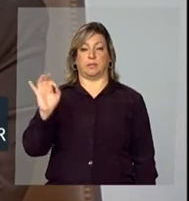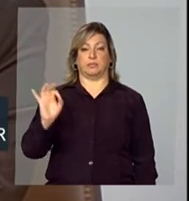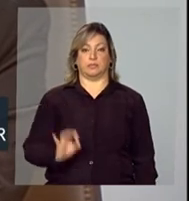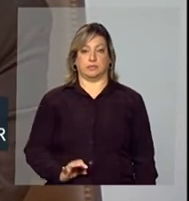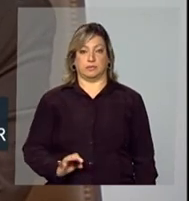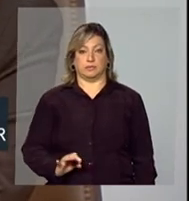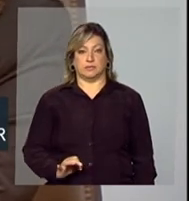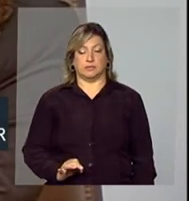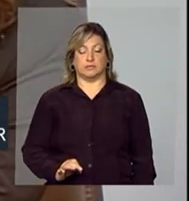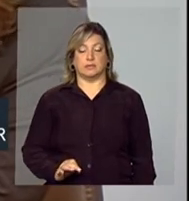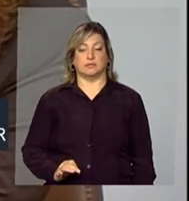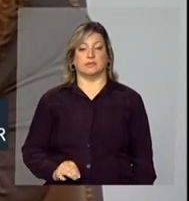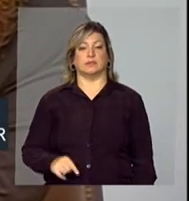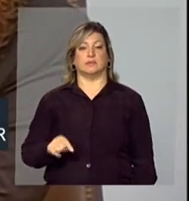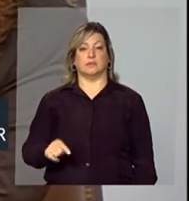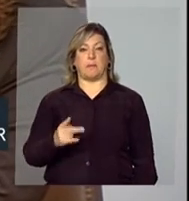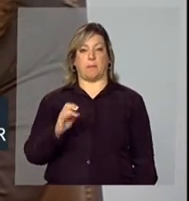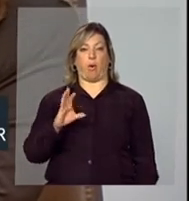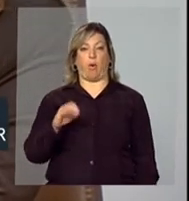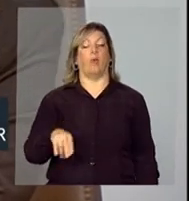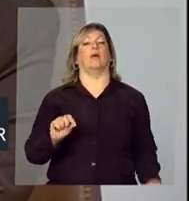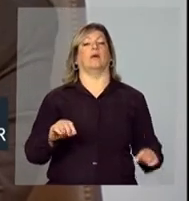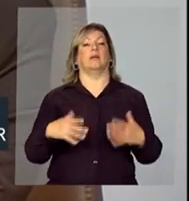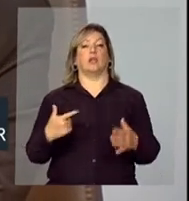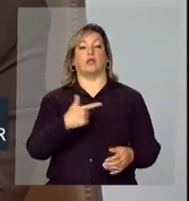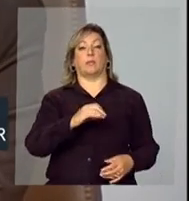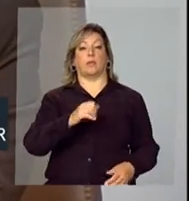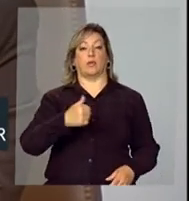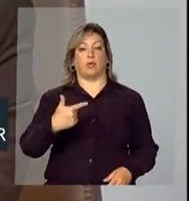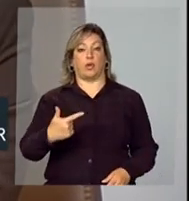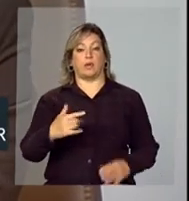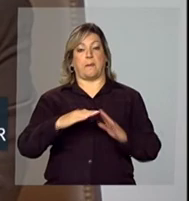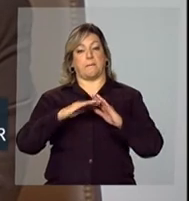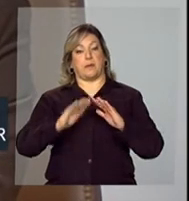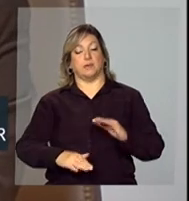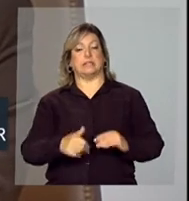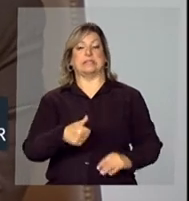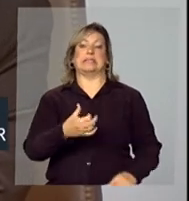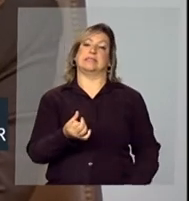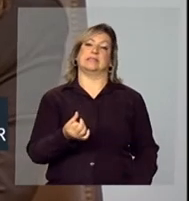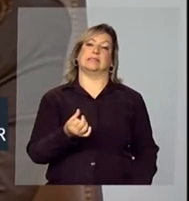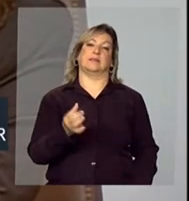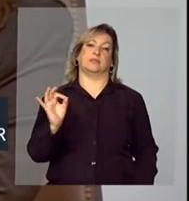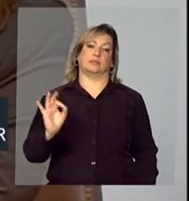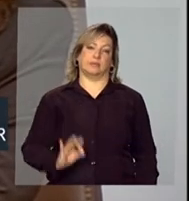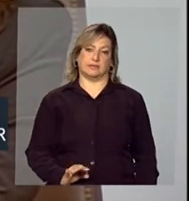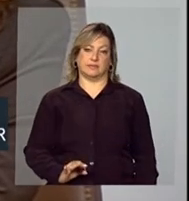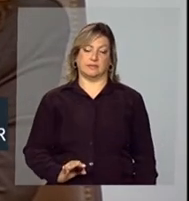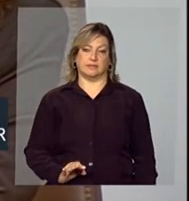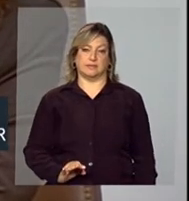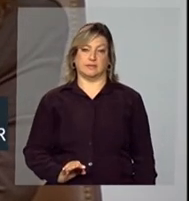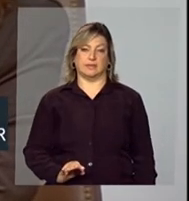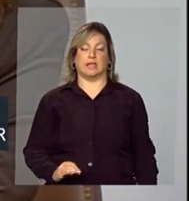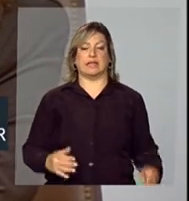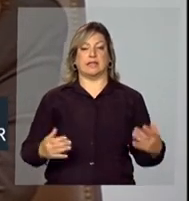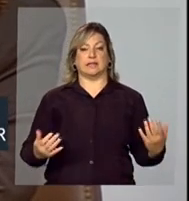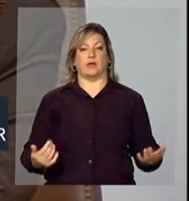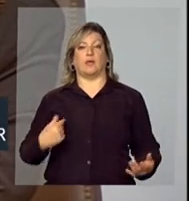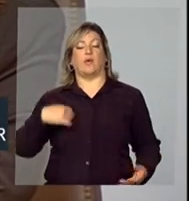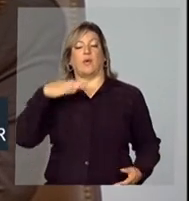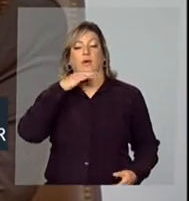da nossa agenda de procons e em 2012 16 não é eu acho que